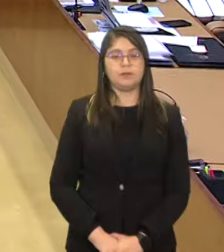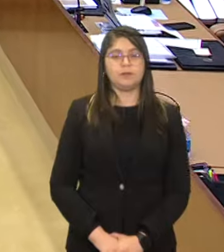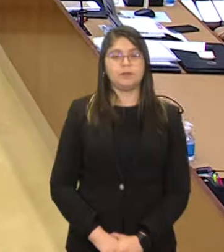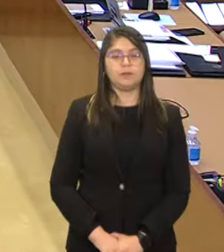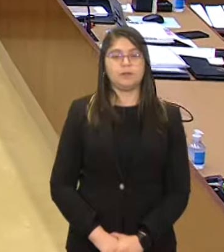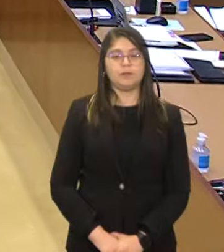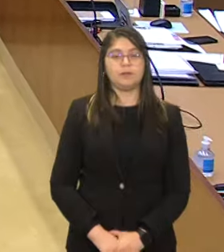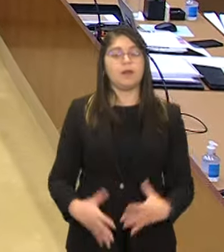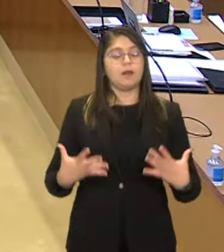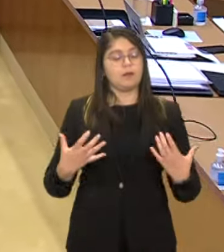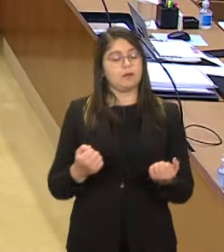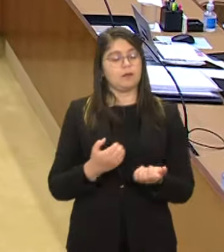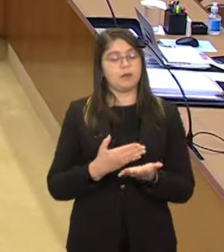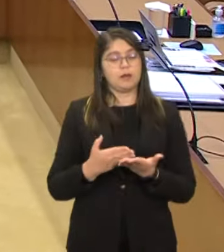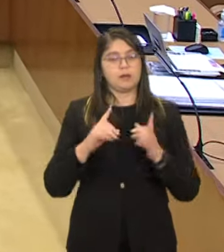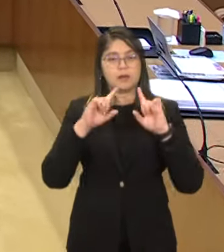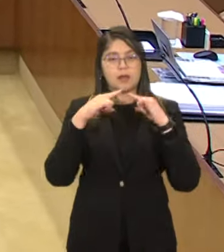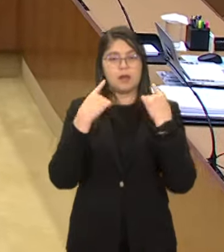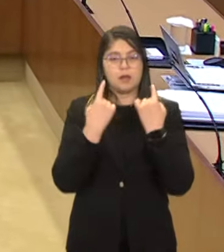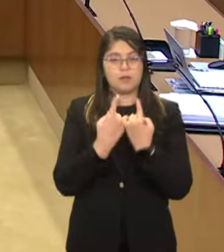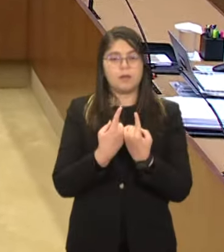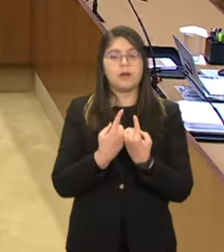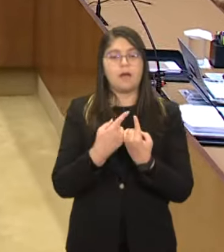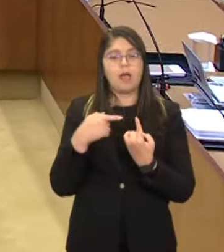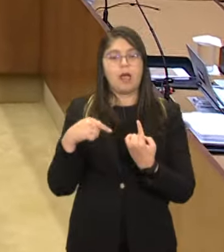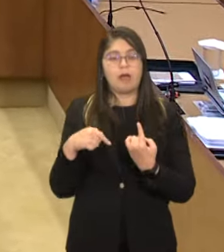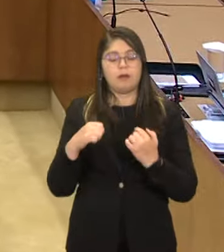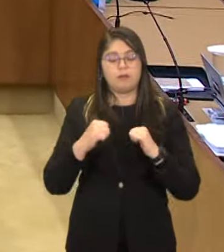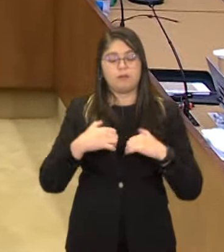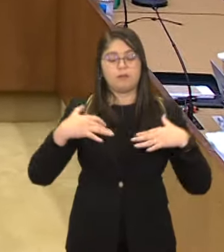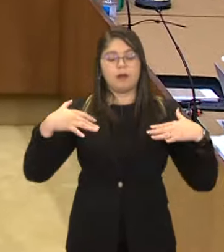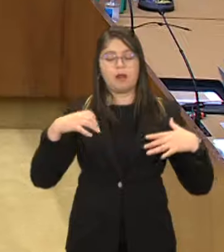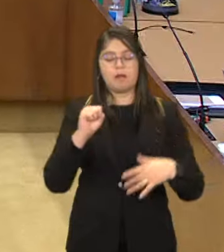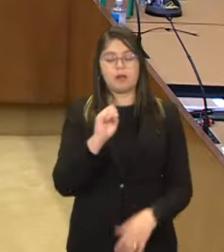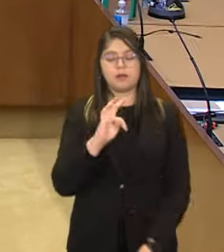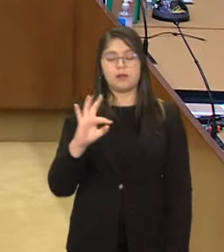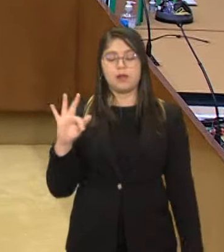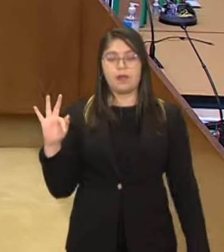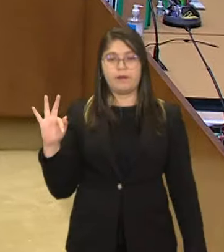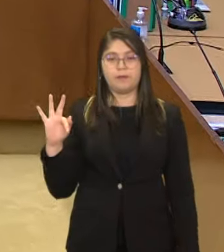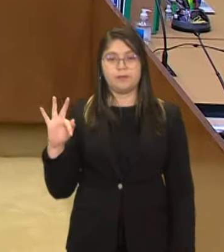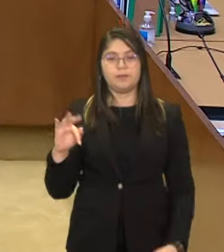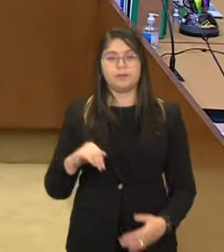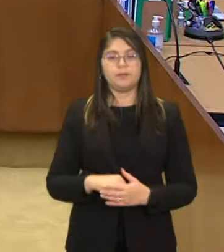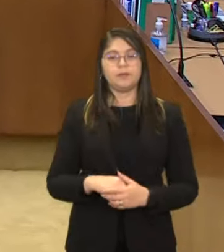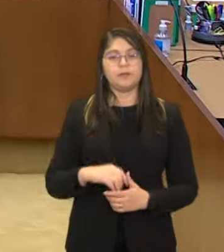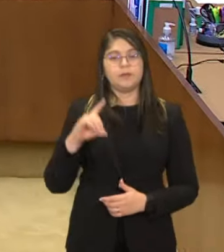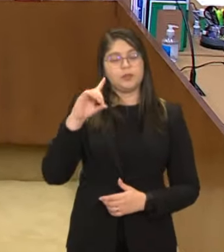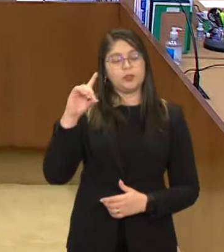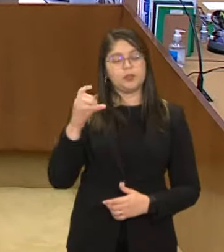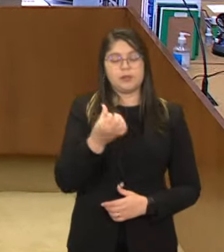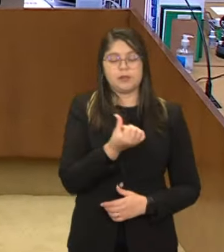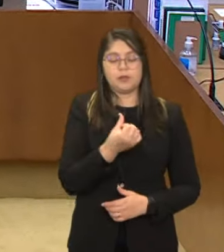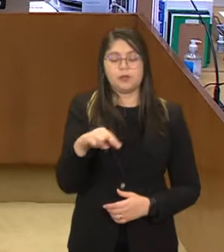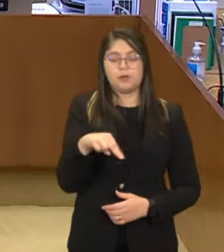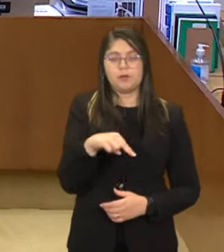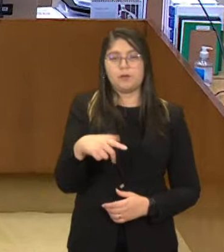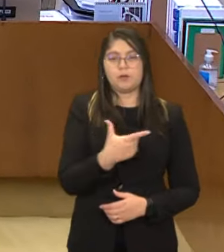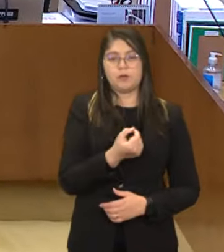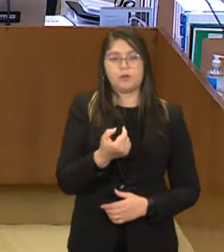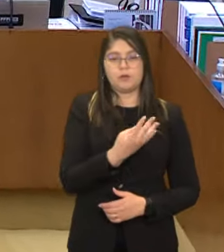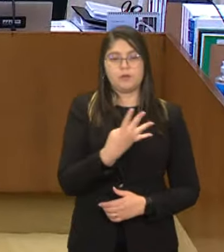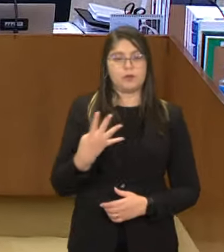Dou início a essa sessão extraordinária do plenário do Supremo Tribunal Federal, de 6 de novembro